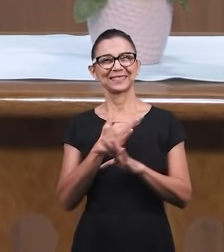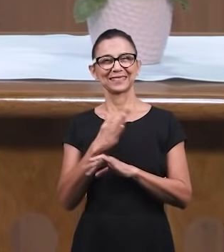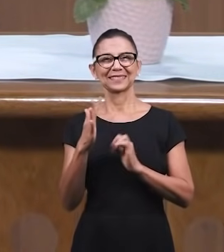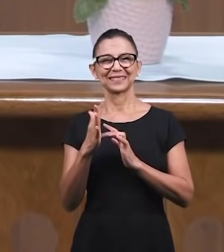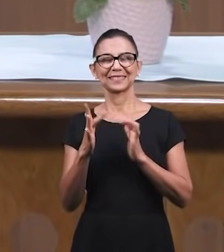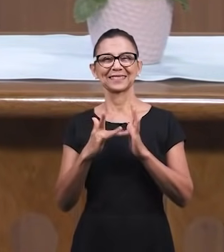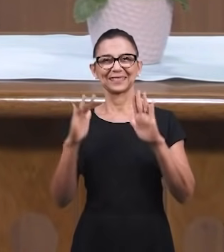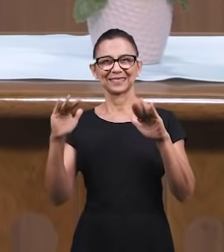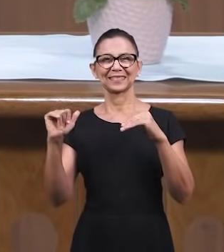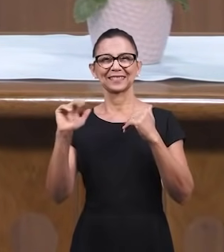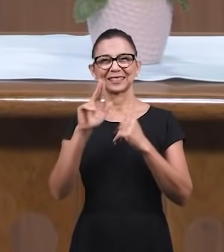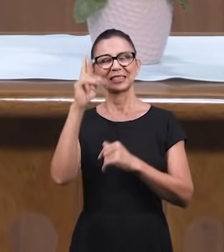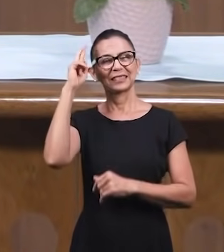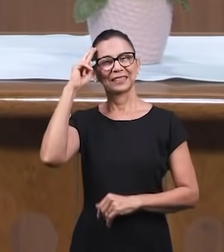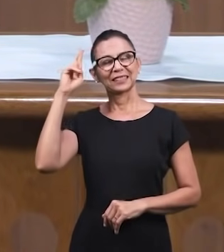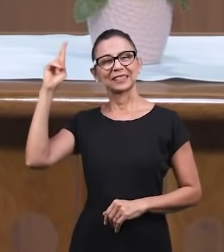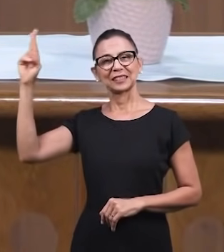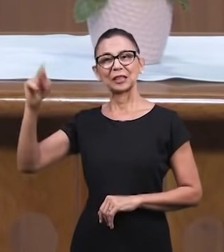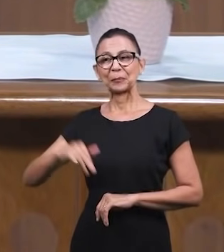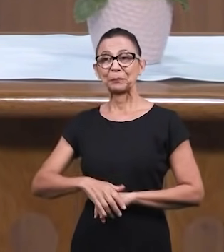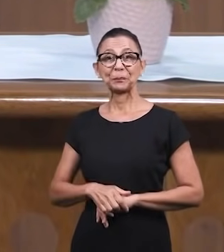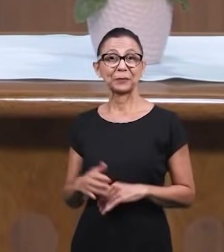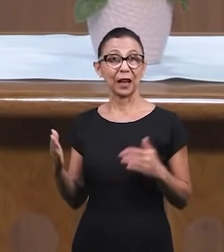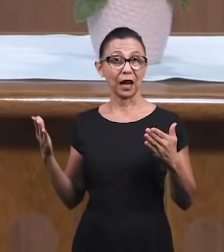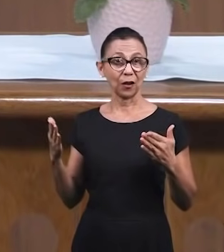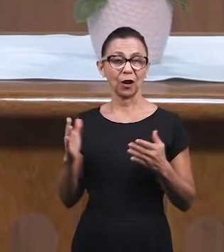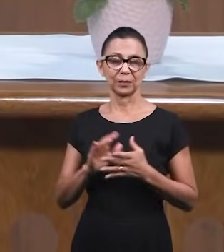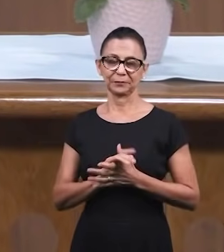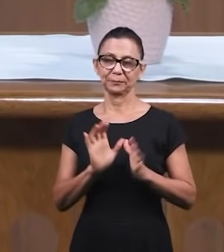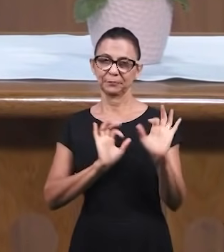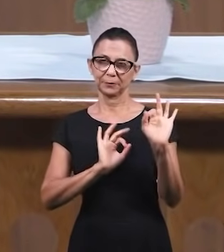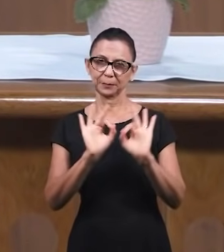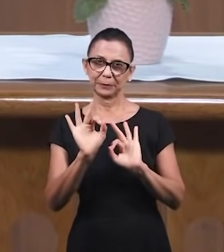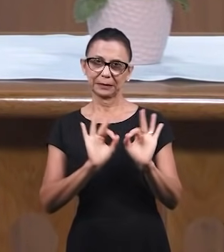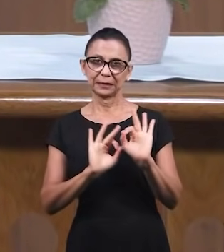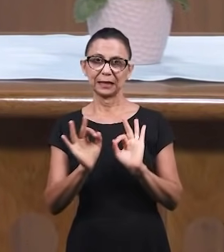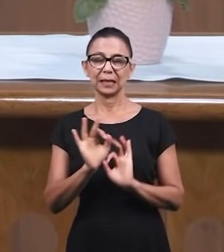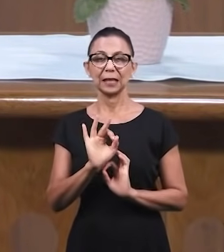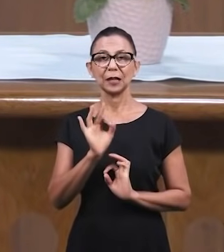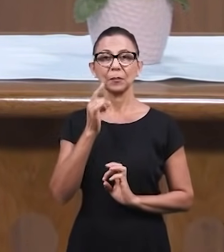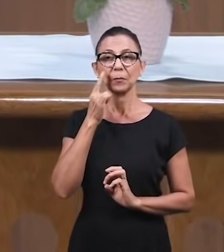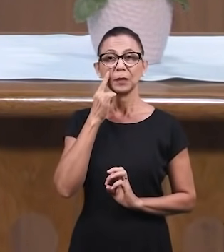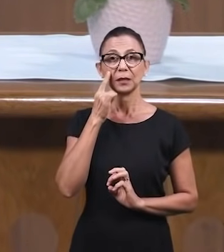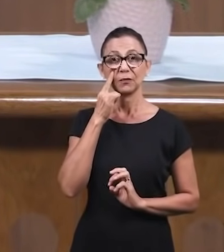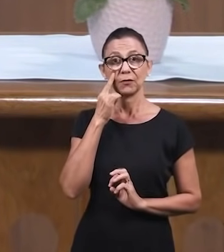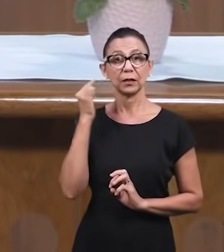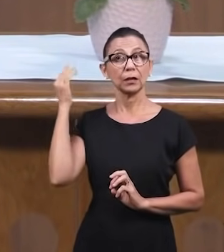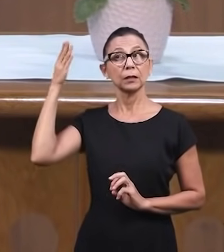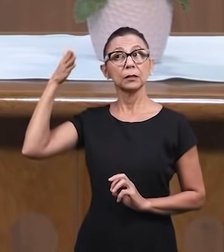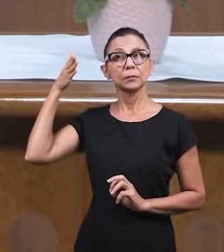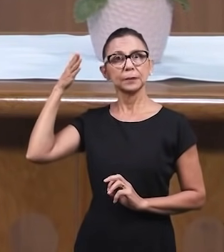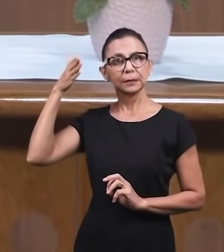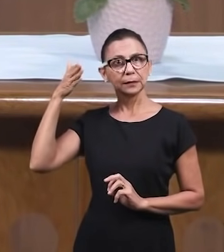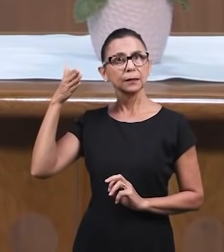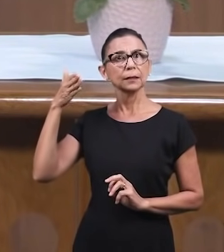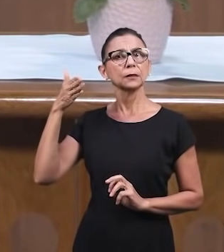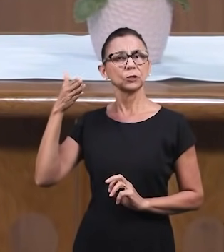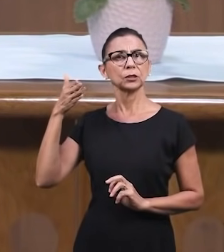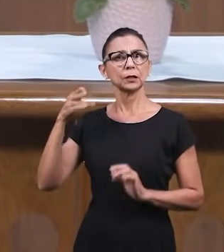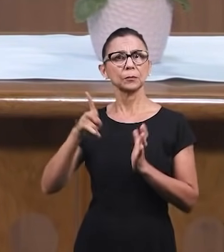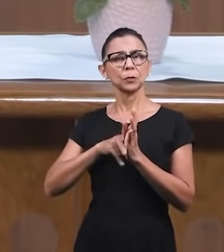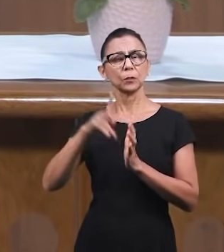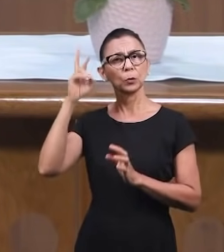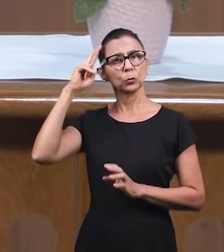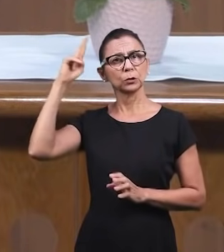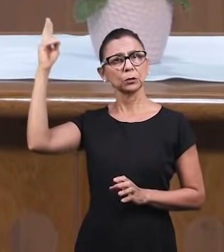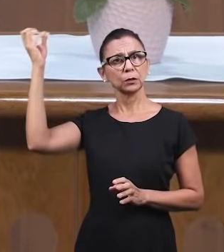Glória a Jesus, louvado seja o nome do Senhor. Agora a gente está se preparando para assistir, para ouvir a mensagem da parte do